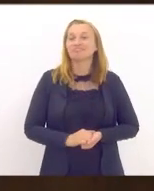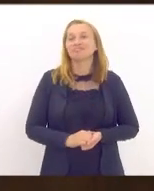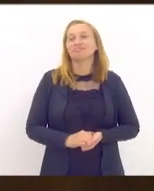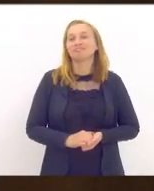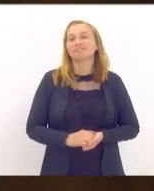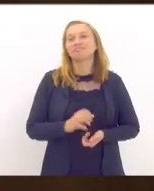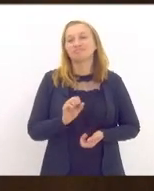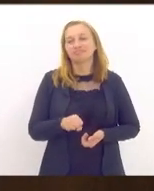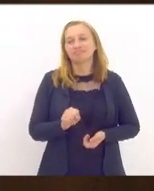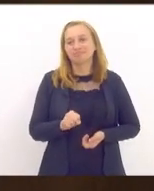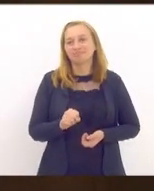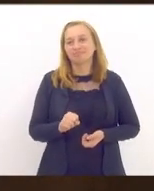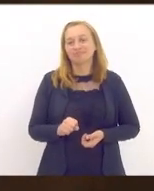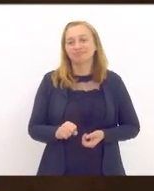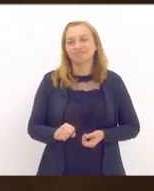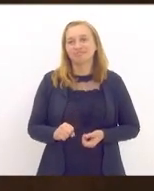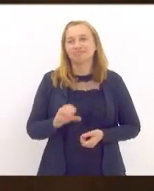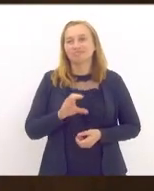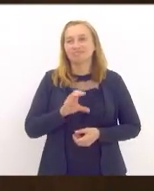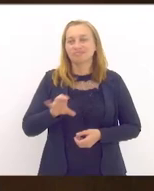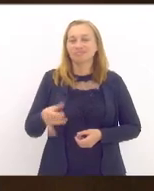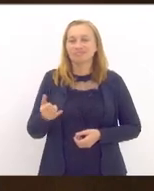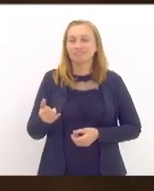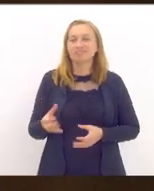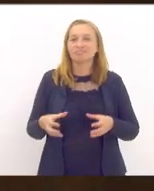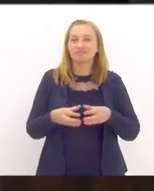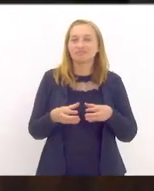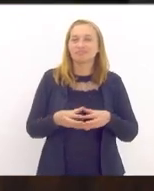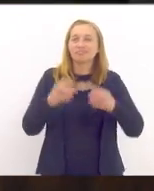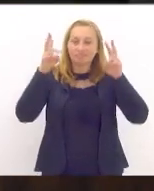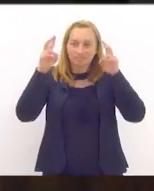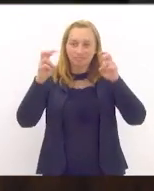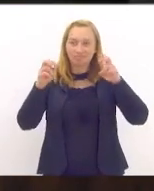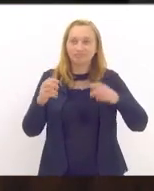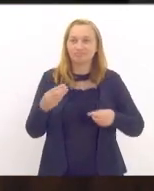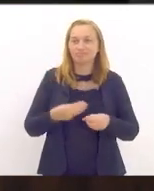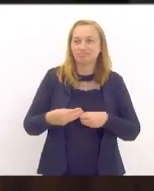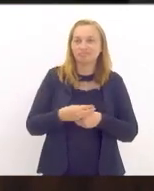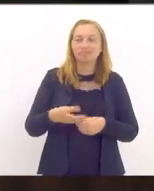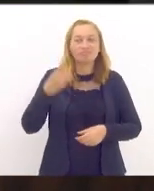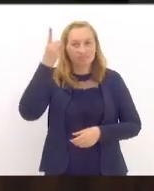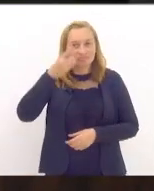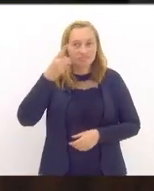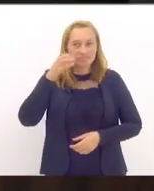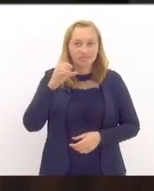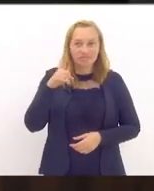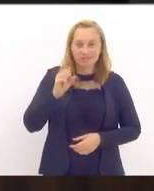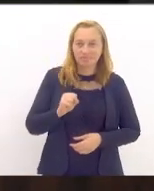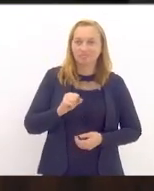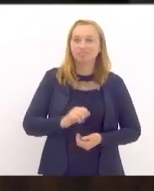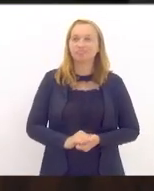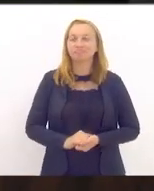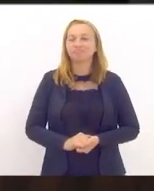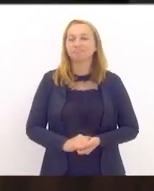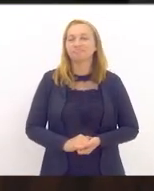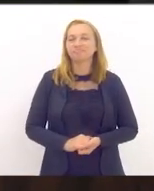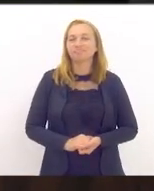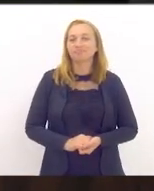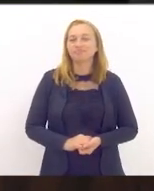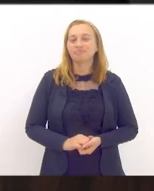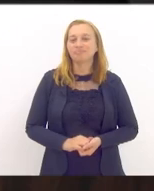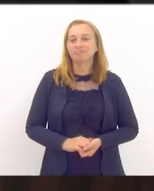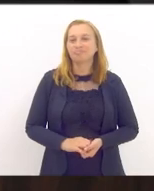favorável nos termos do parceiro da ccj pela comissão de assuntos municipais deputado Carlos Macedo estado Carlos